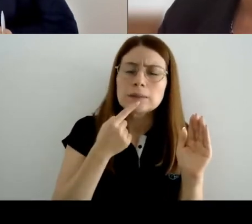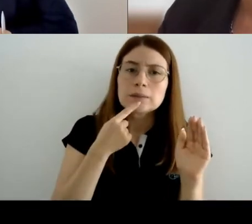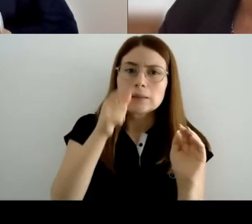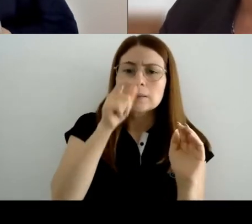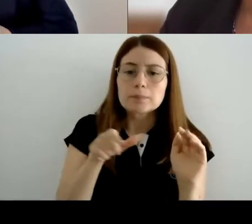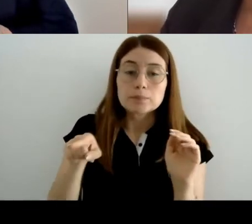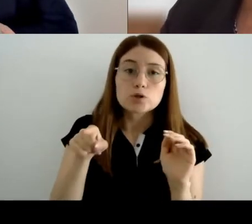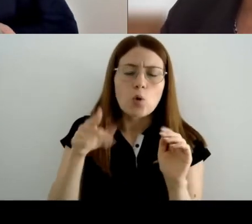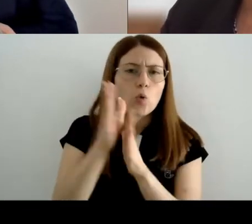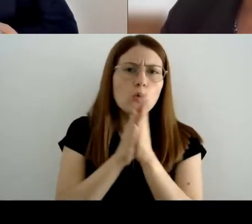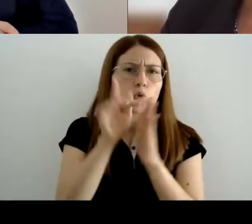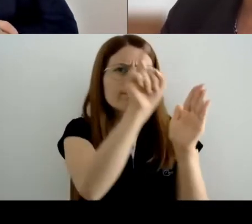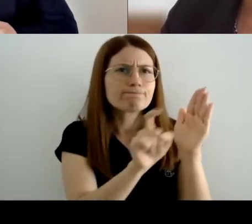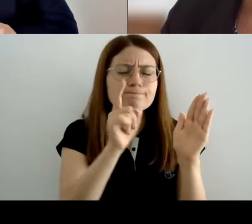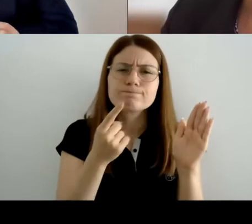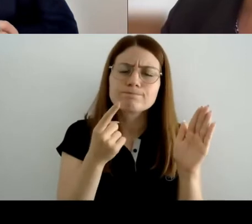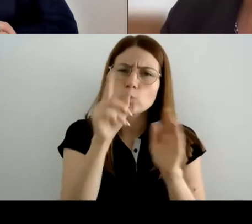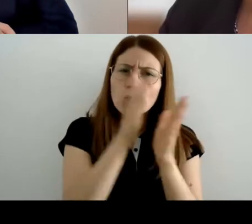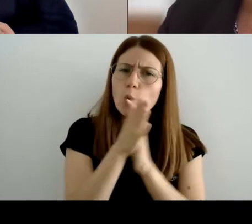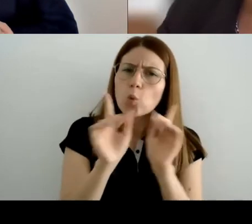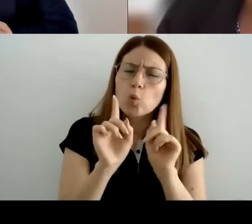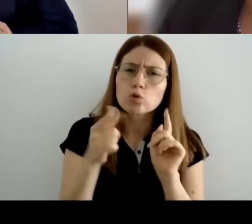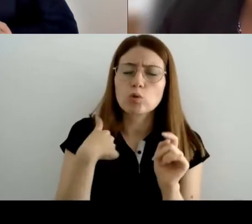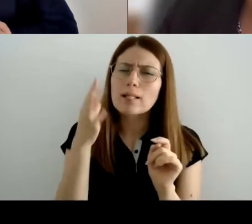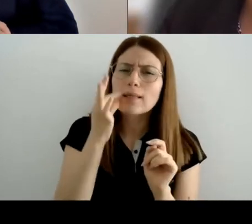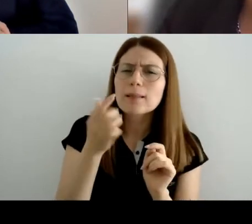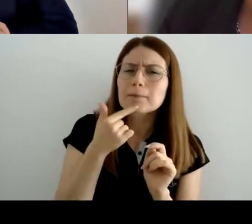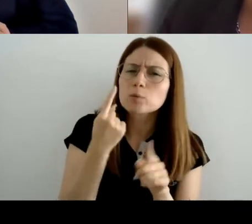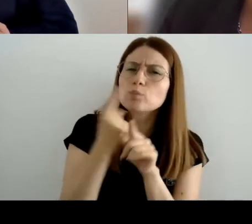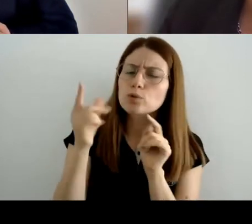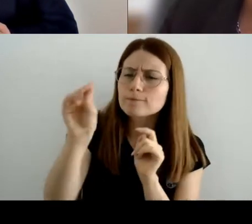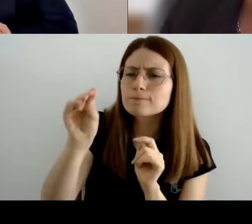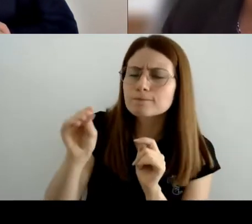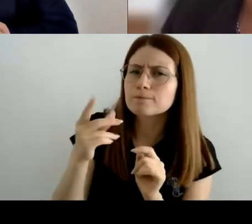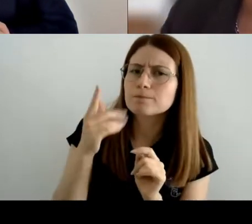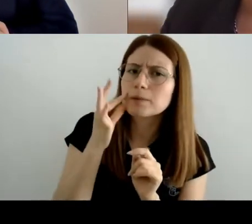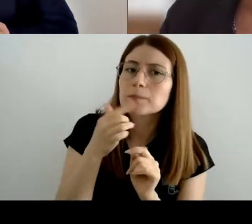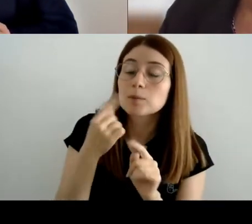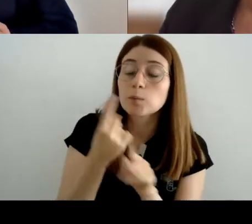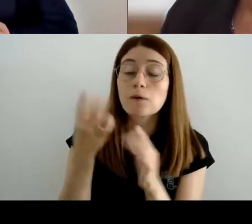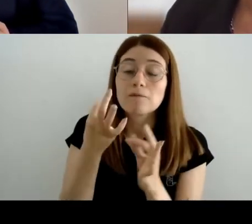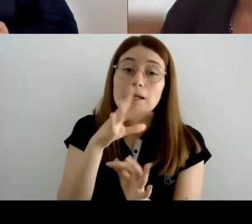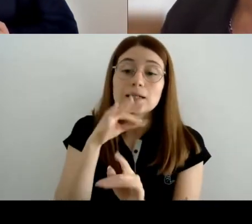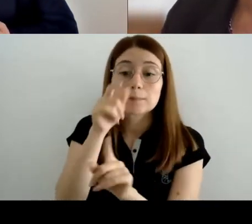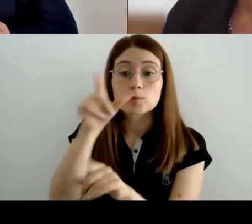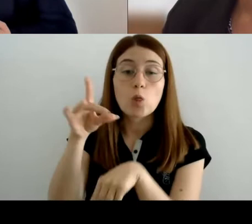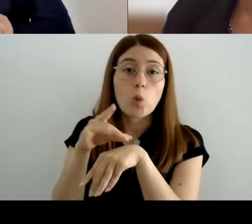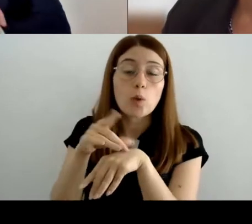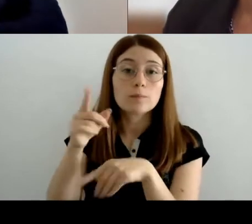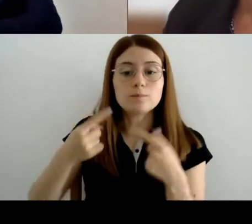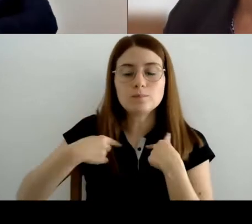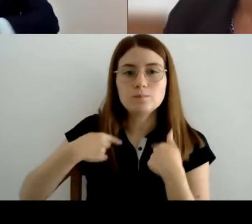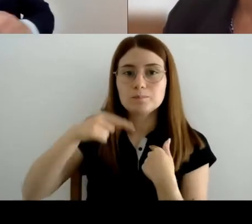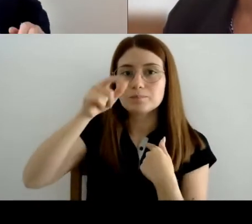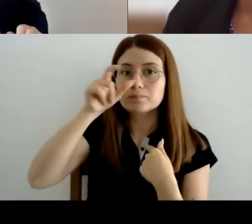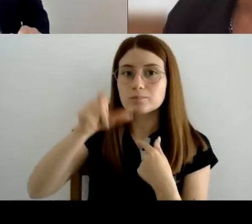a utilizar os quiosques e fomos tentar perceber porquê. E foi engraçado perceber pelos utentes que eram os próprios secretários